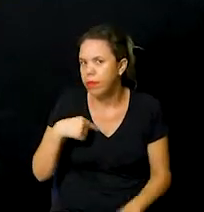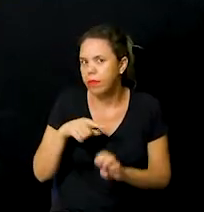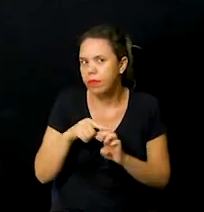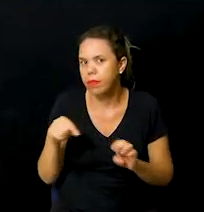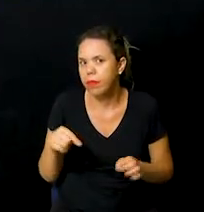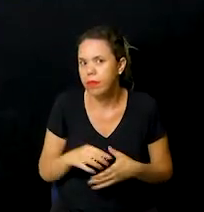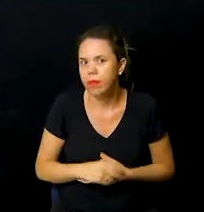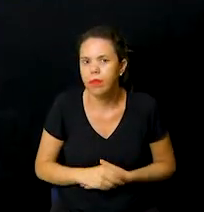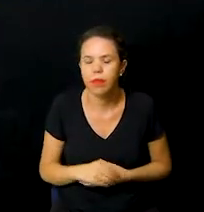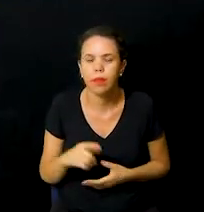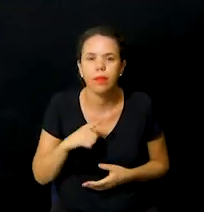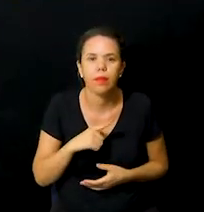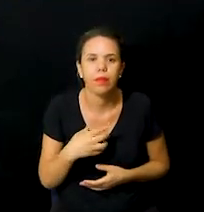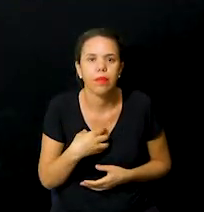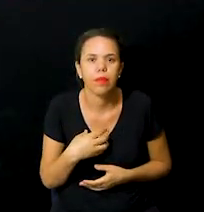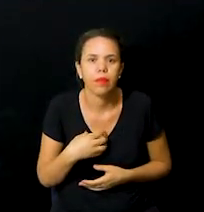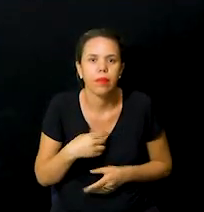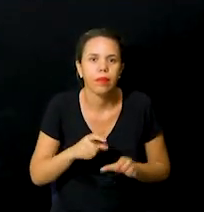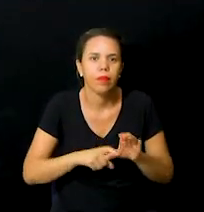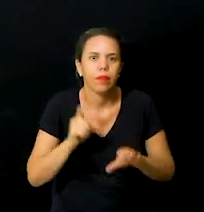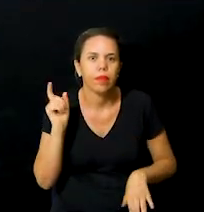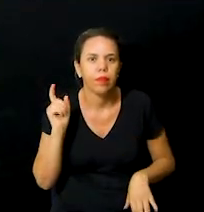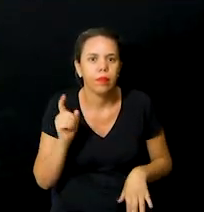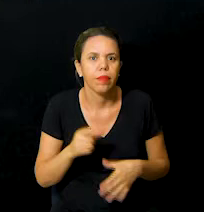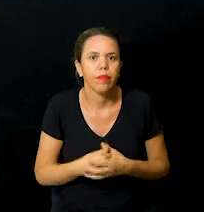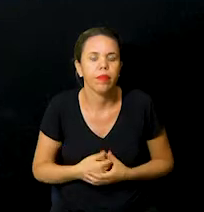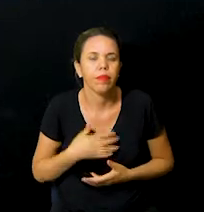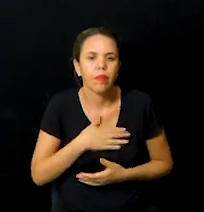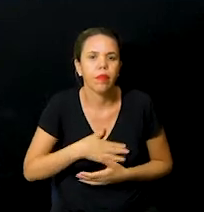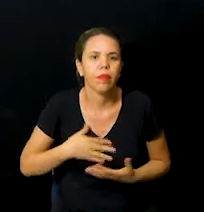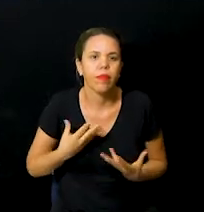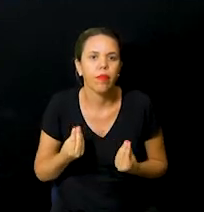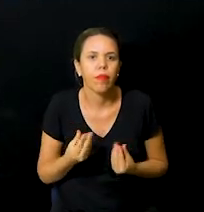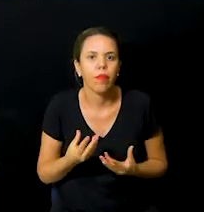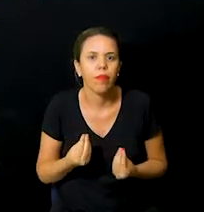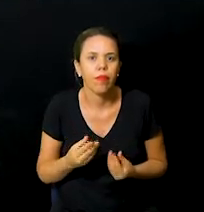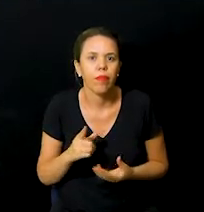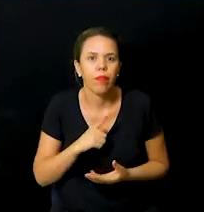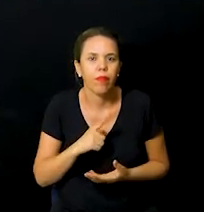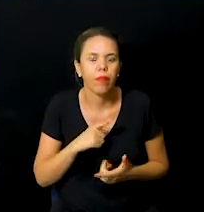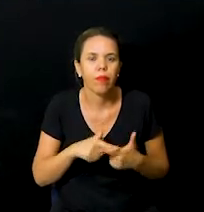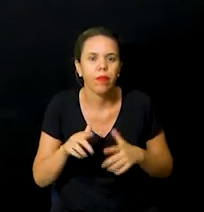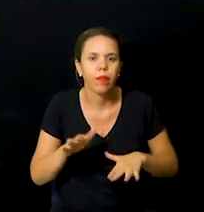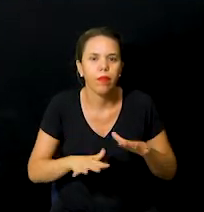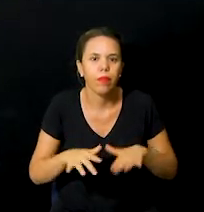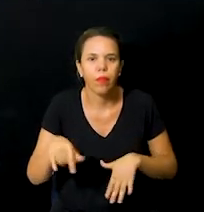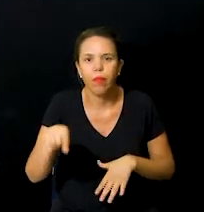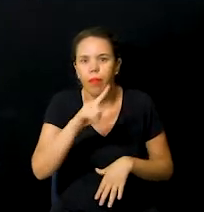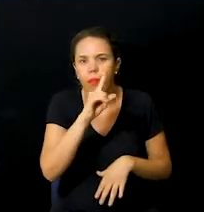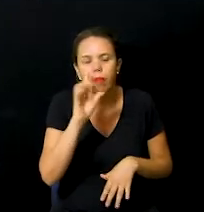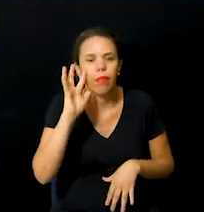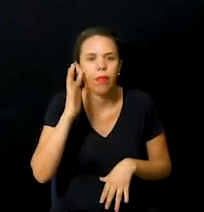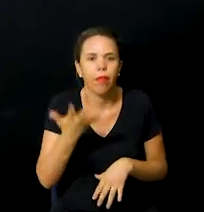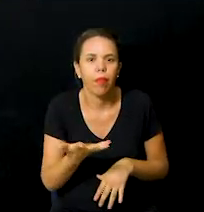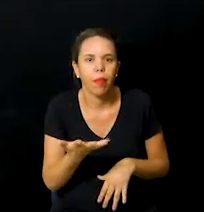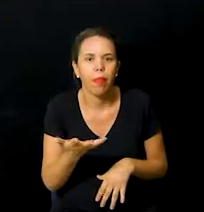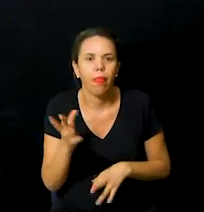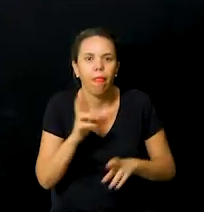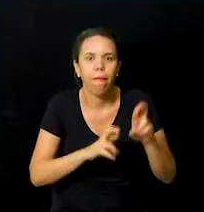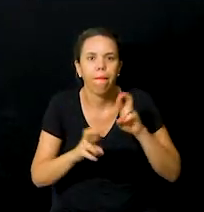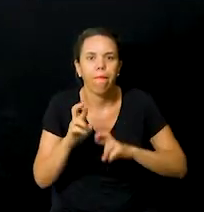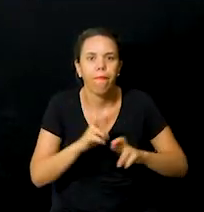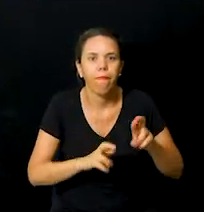de empreendedorismo, eu tenho perfil autônomo. Então, eu gosto muito. Tem um problema, eu gosto de ir lá,